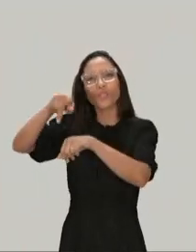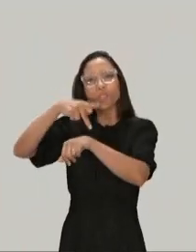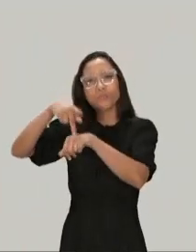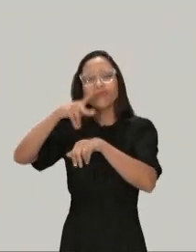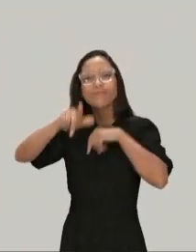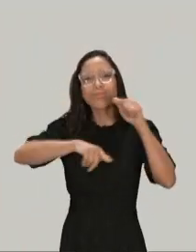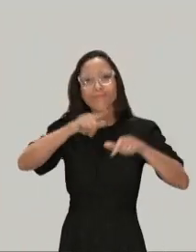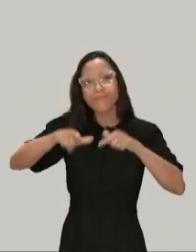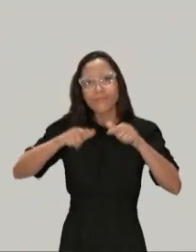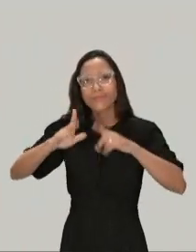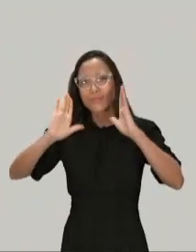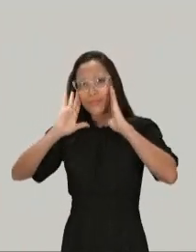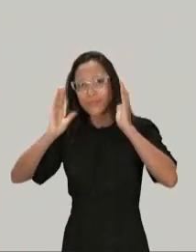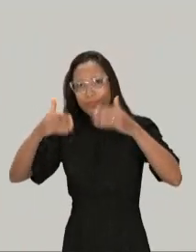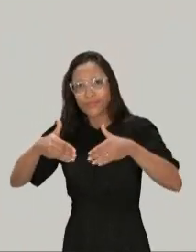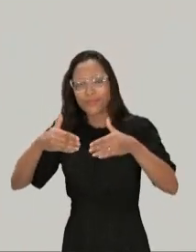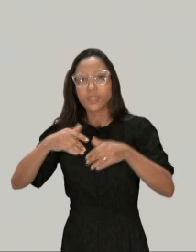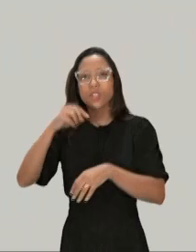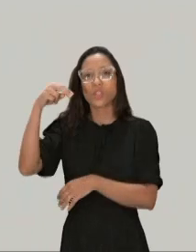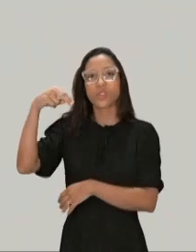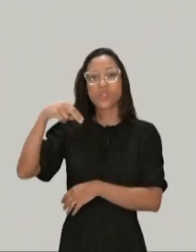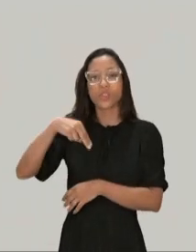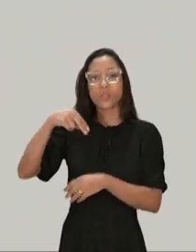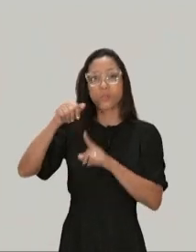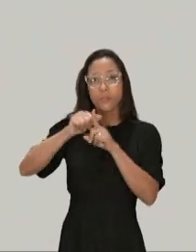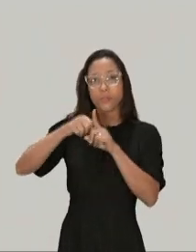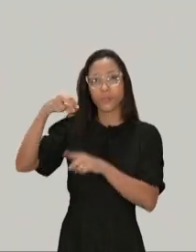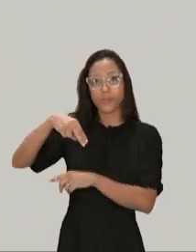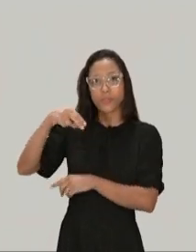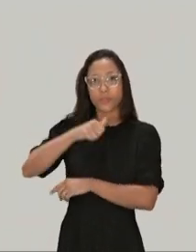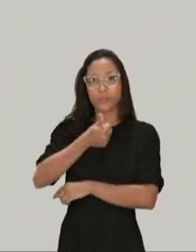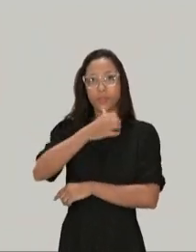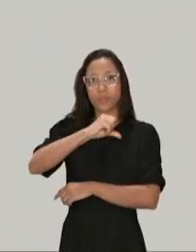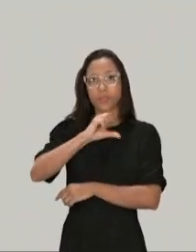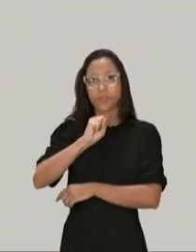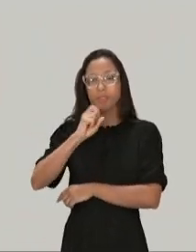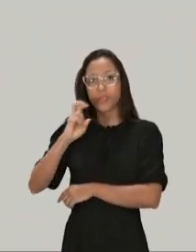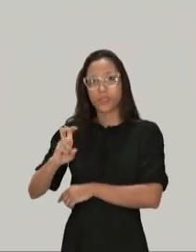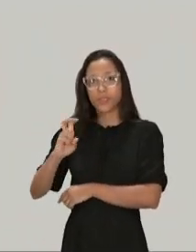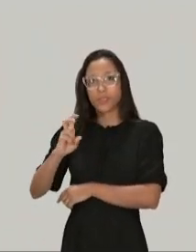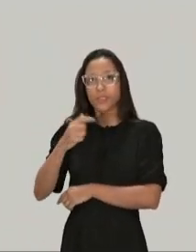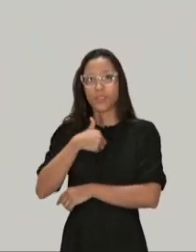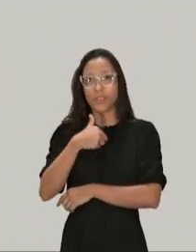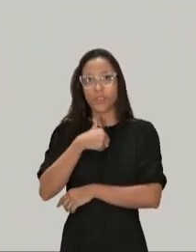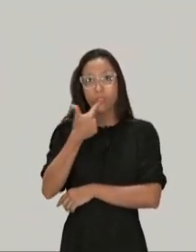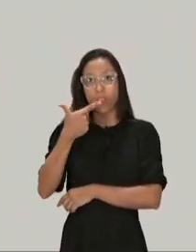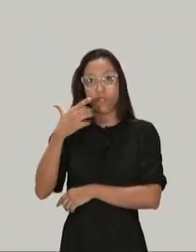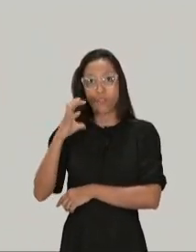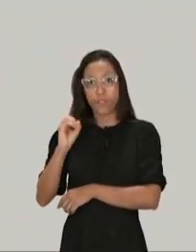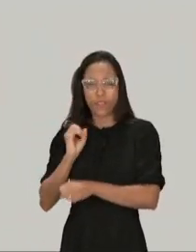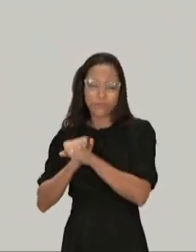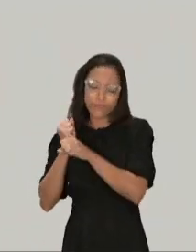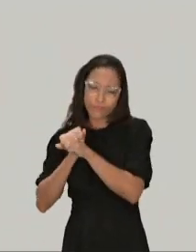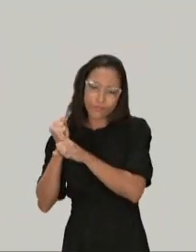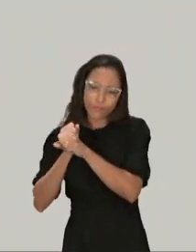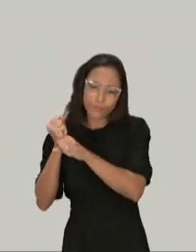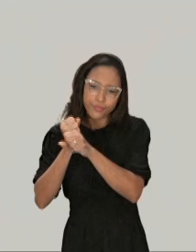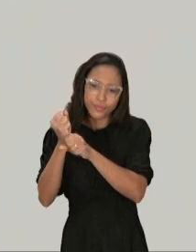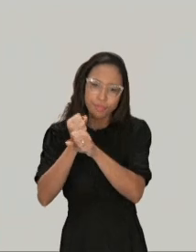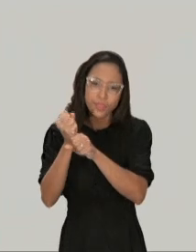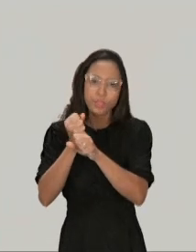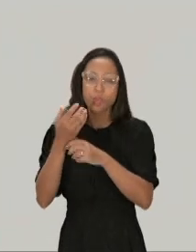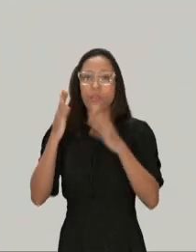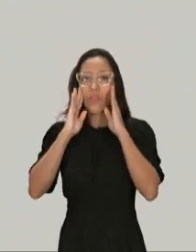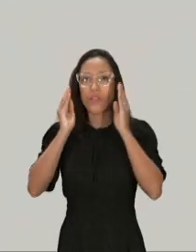nossa embaixada em novembro de 1985. Cumpri 21 anos de atividade como assessor econômico e comercial